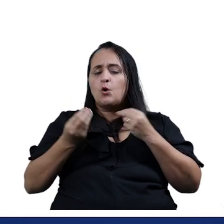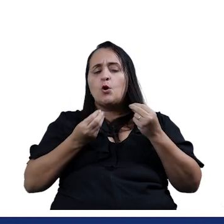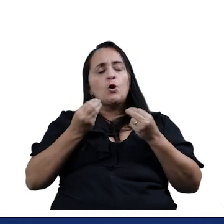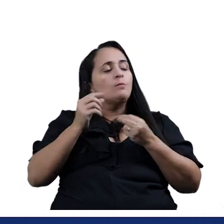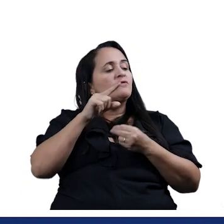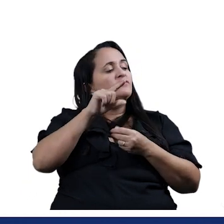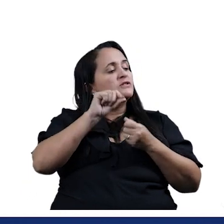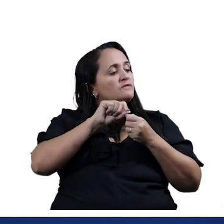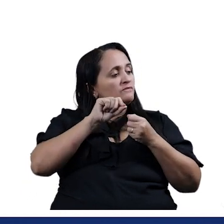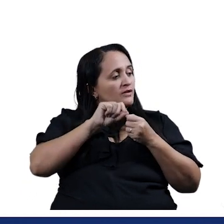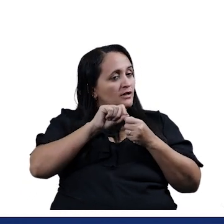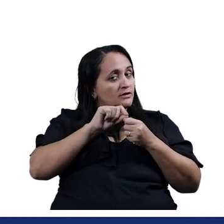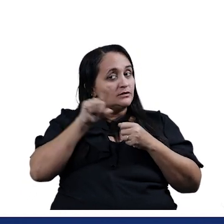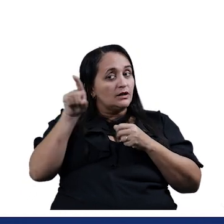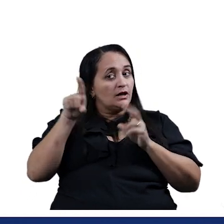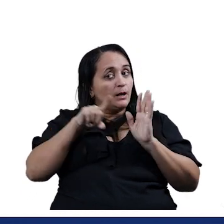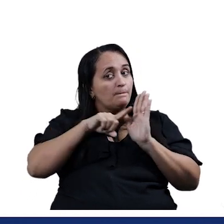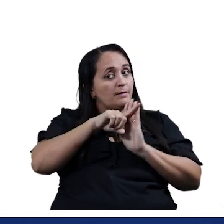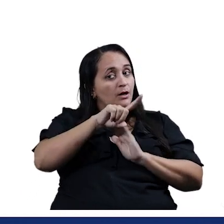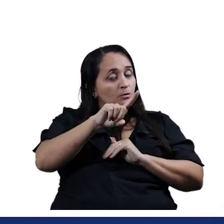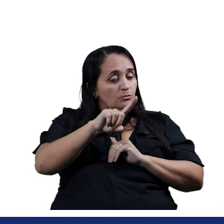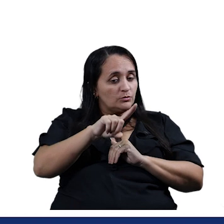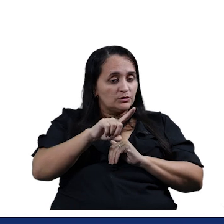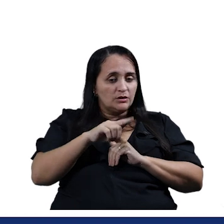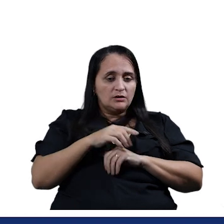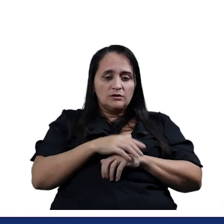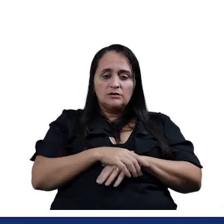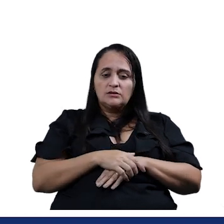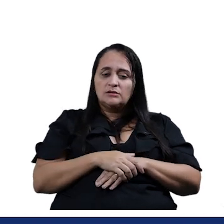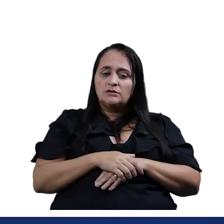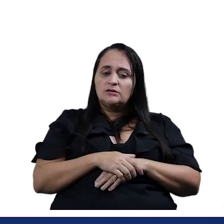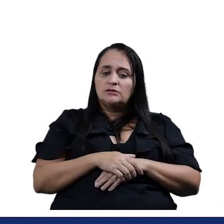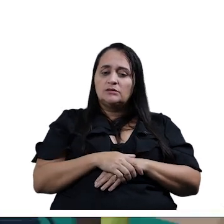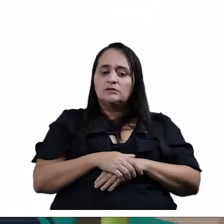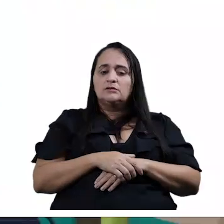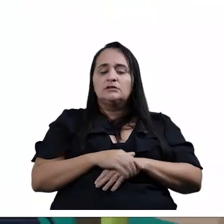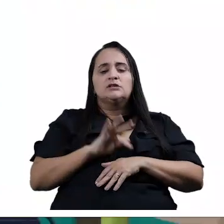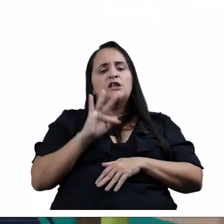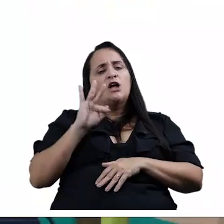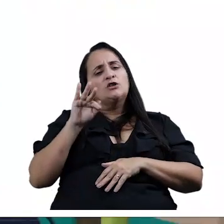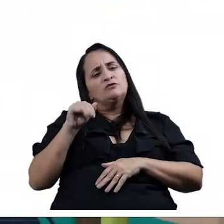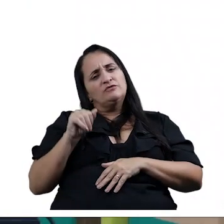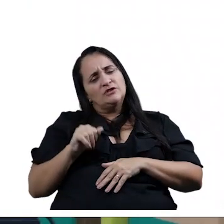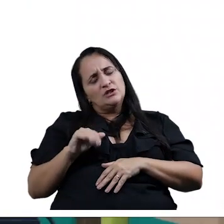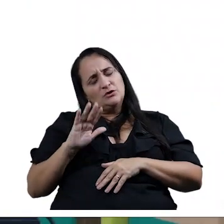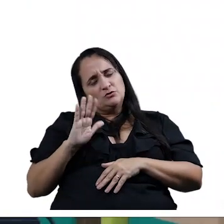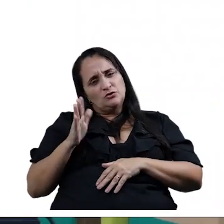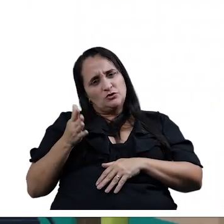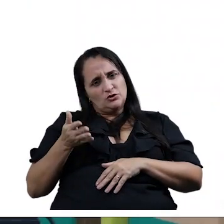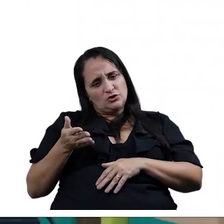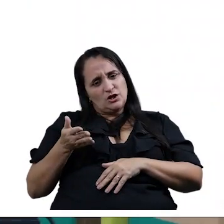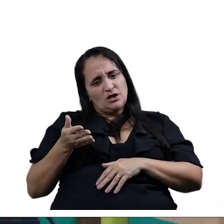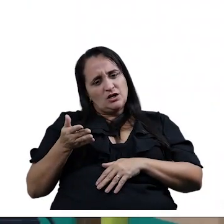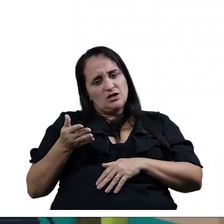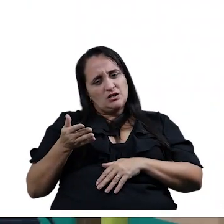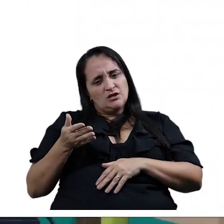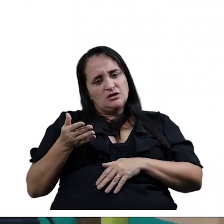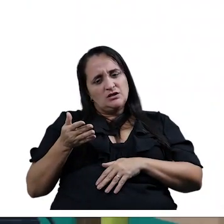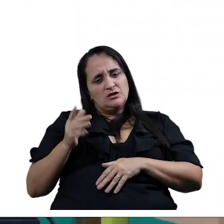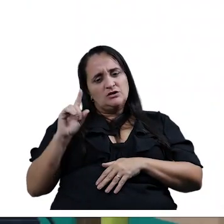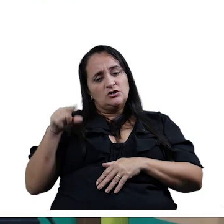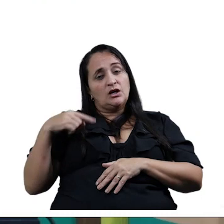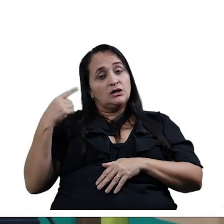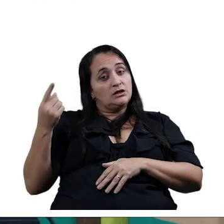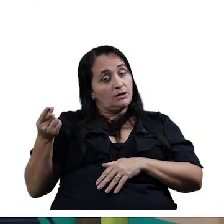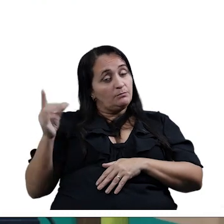você faz? Foi a pergunta que ela fez. E essa pergunta está cá no finalzinho. Então, ou